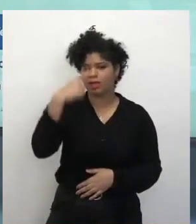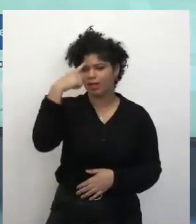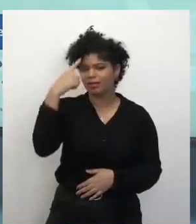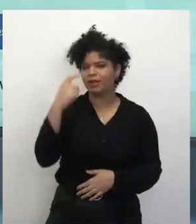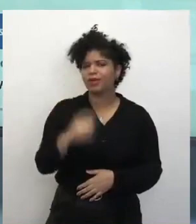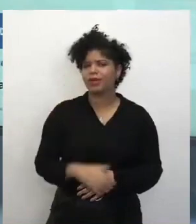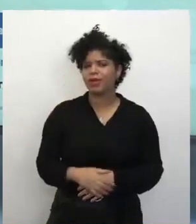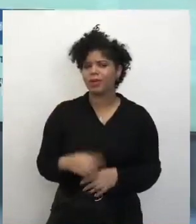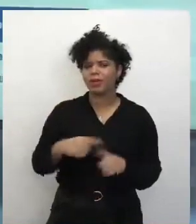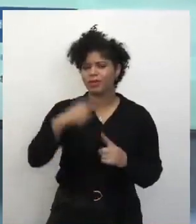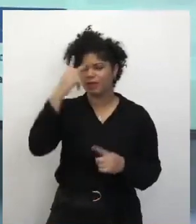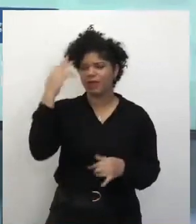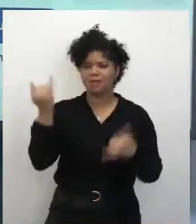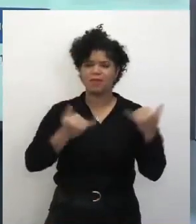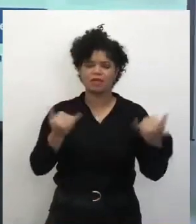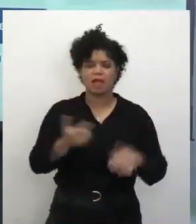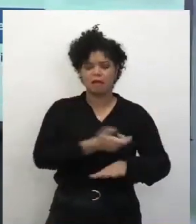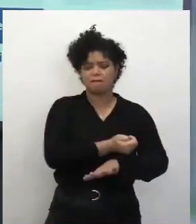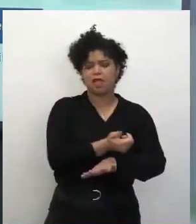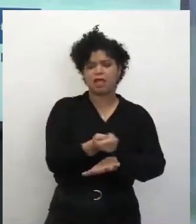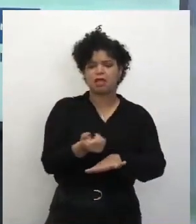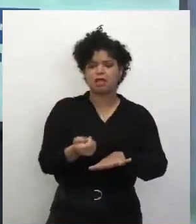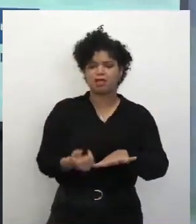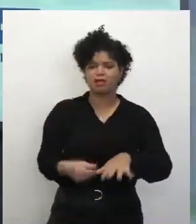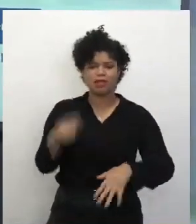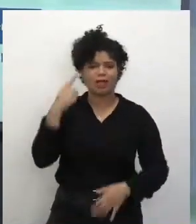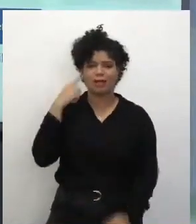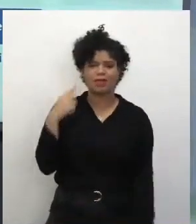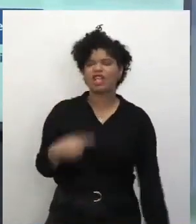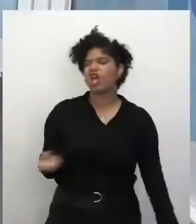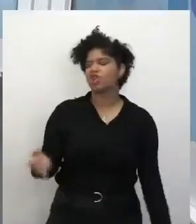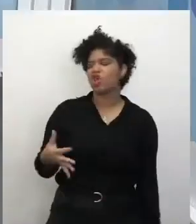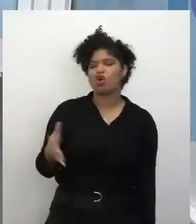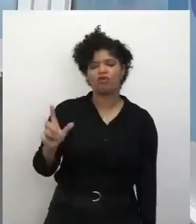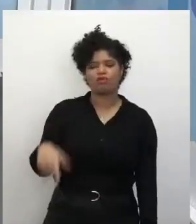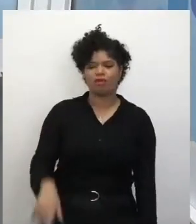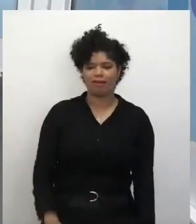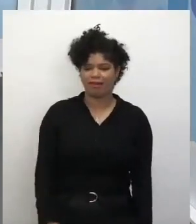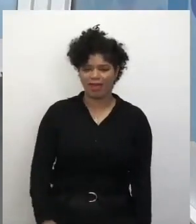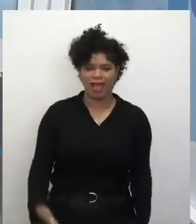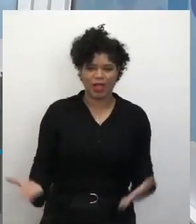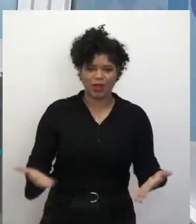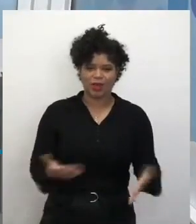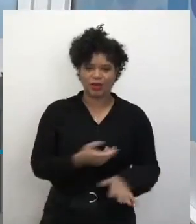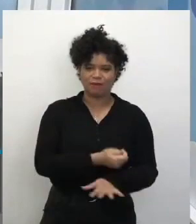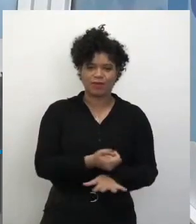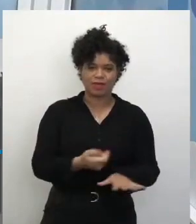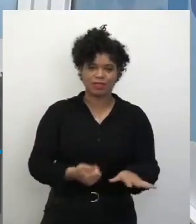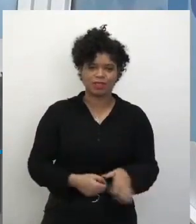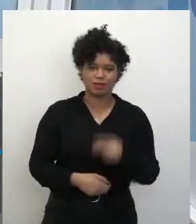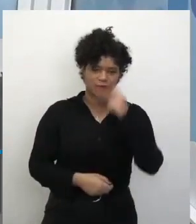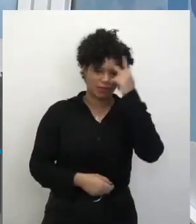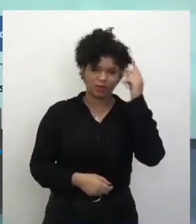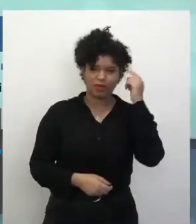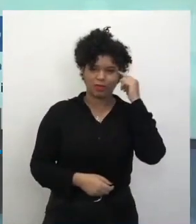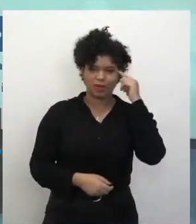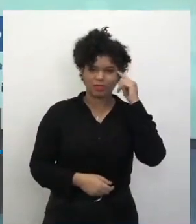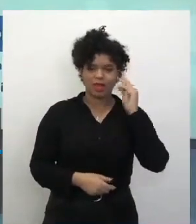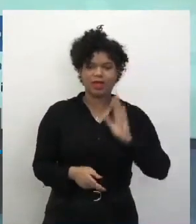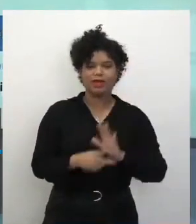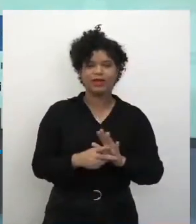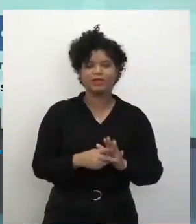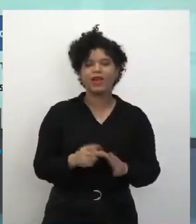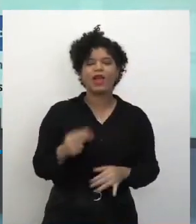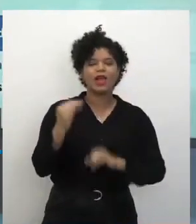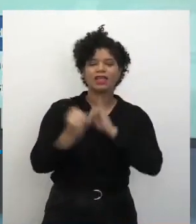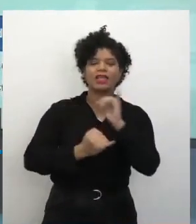pessoal fala que fake News hoje Tiago pessoa pensa que fake News é uma coisa recente não é mesmo a gente tem esse lance